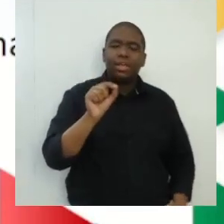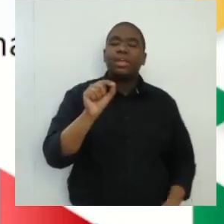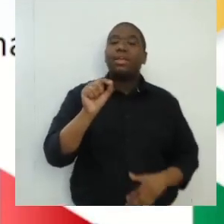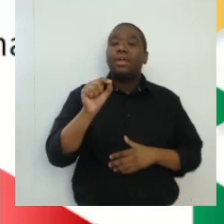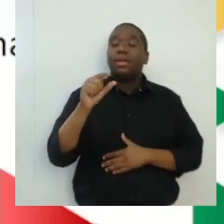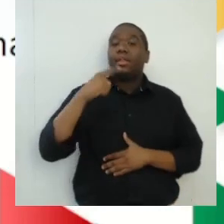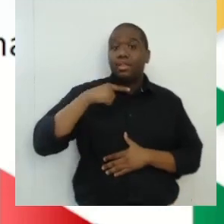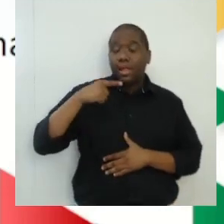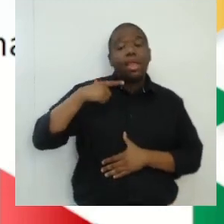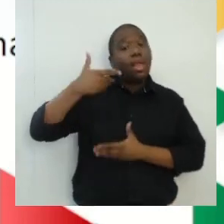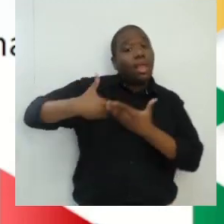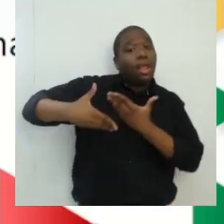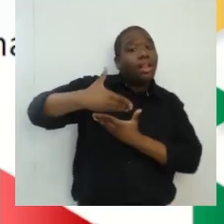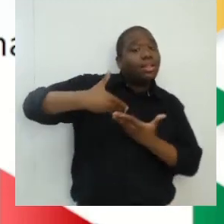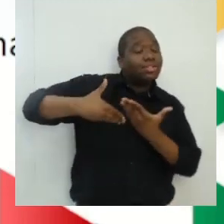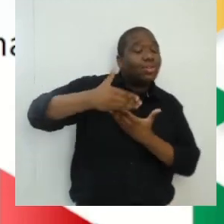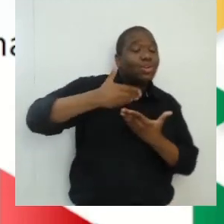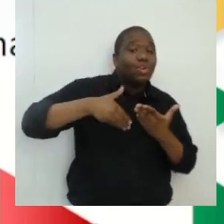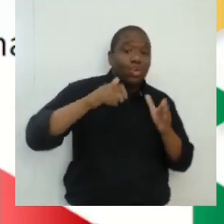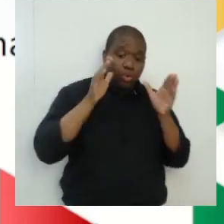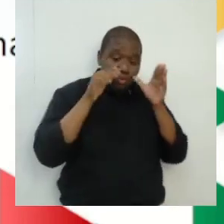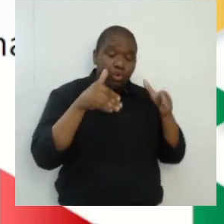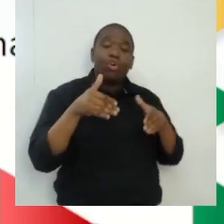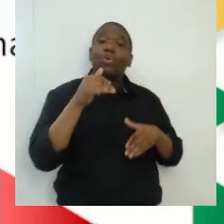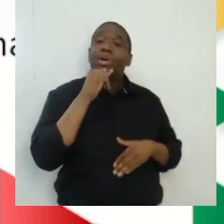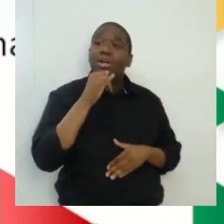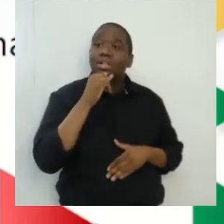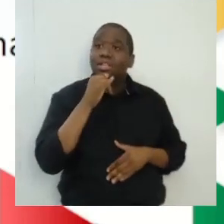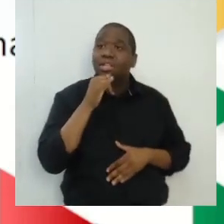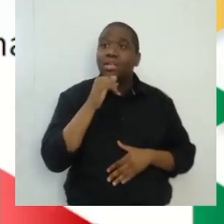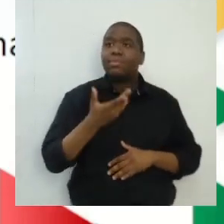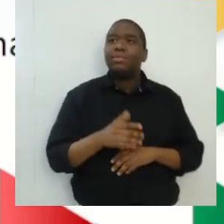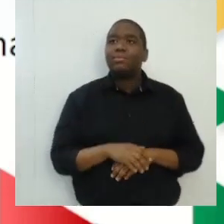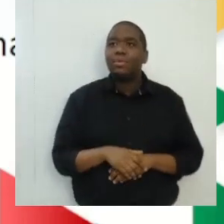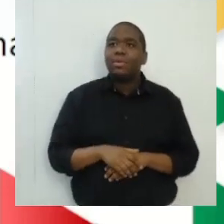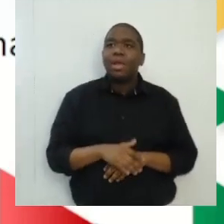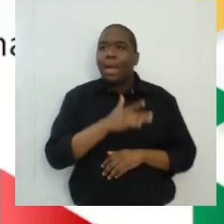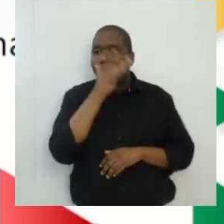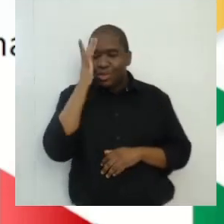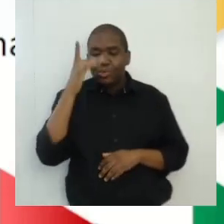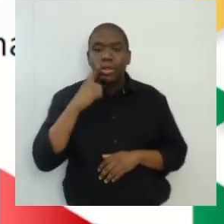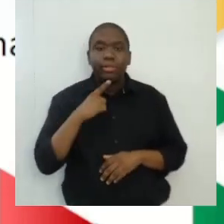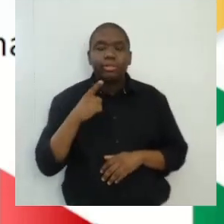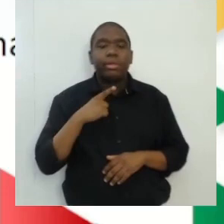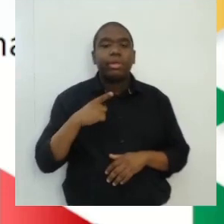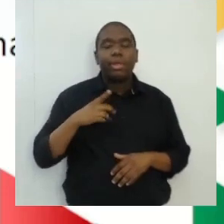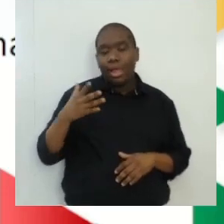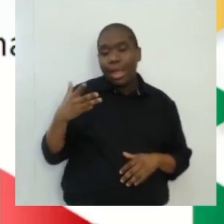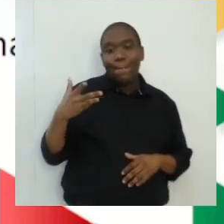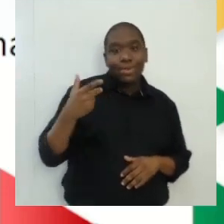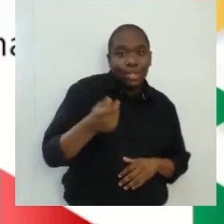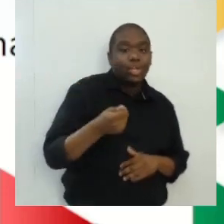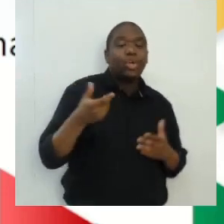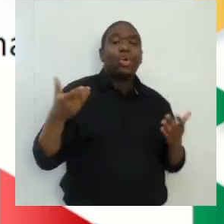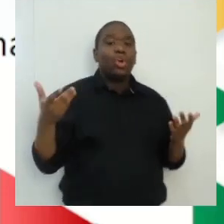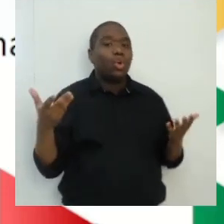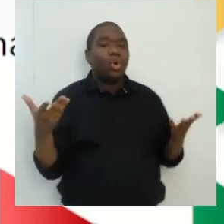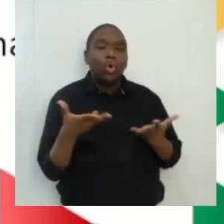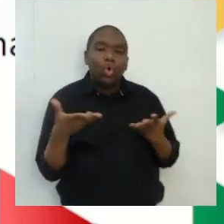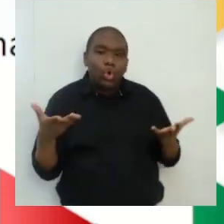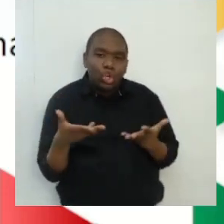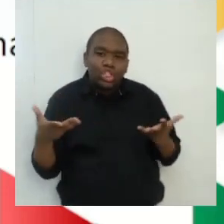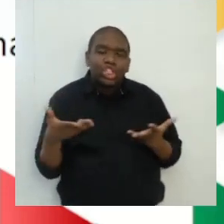com relação à força etimológica. Habilidade, hoje, homem, de